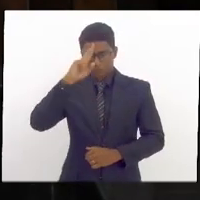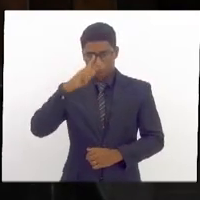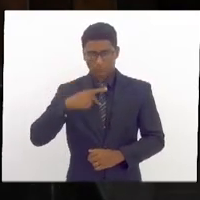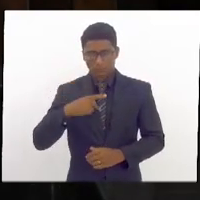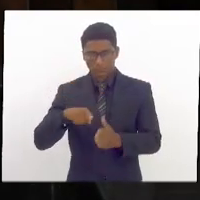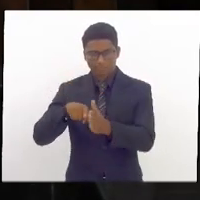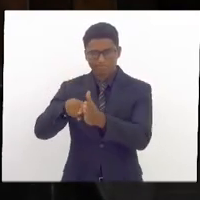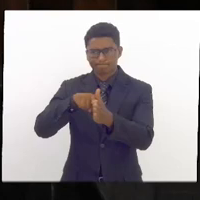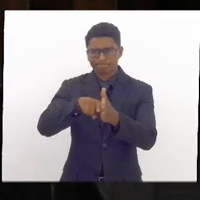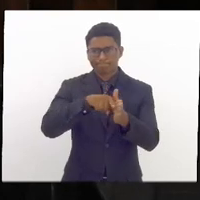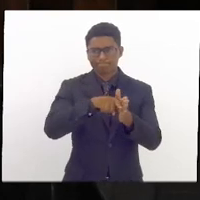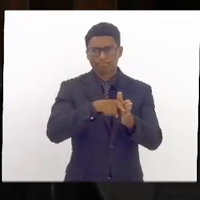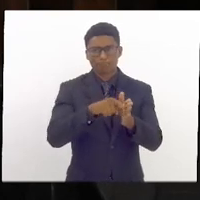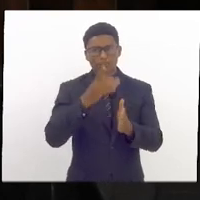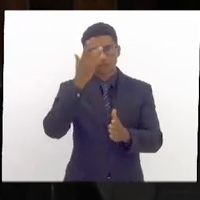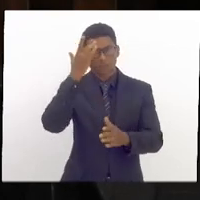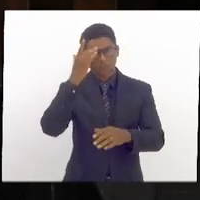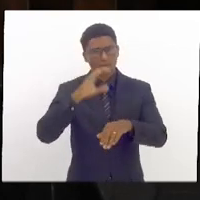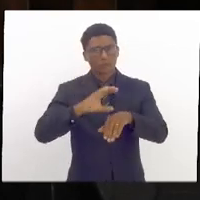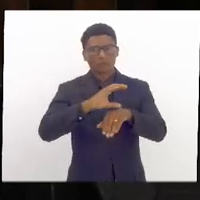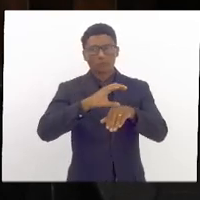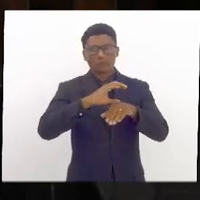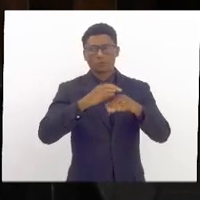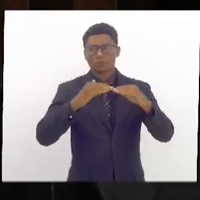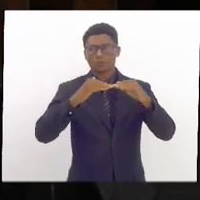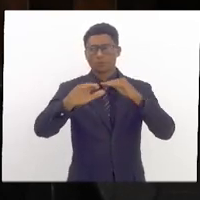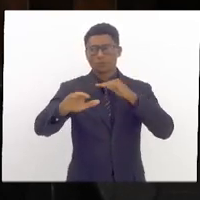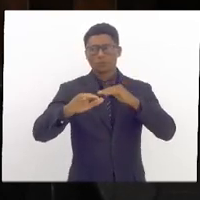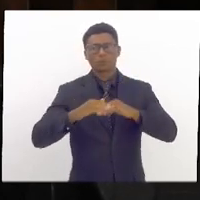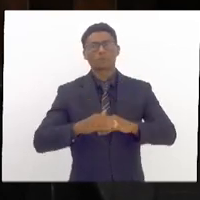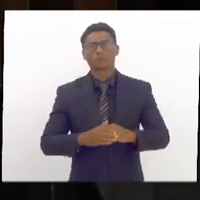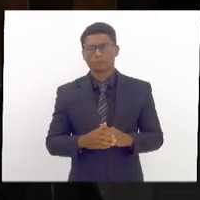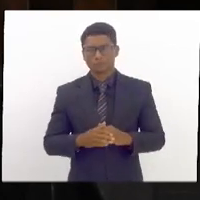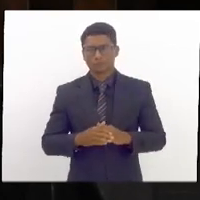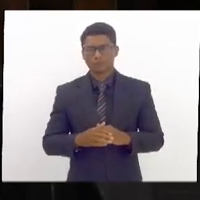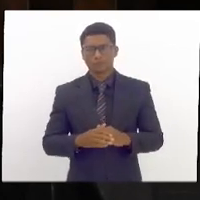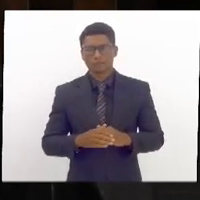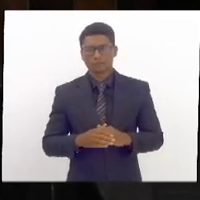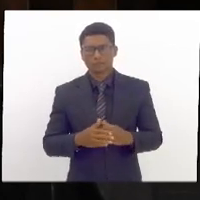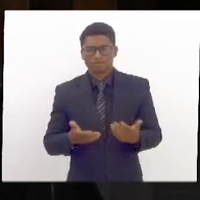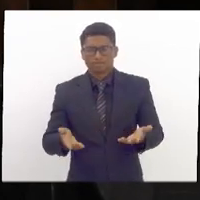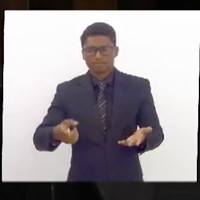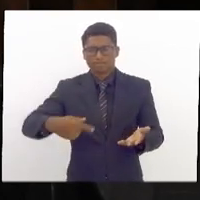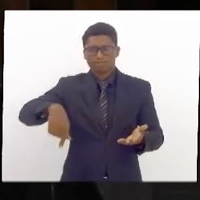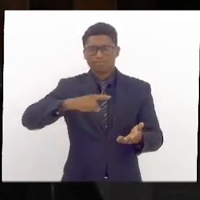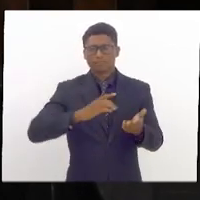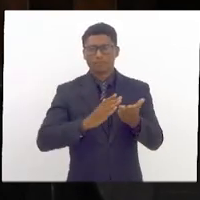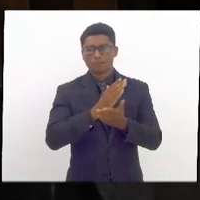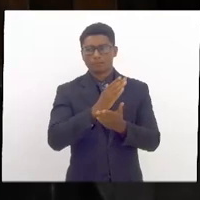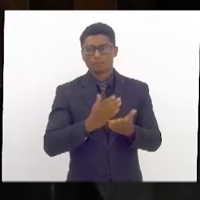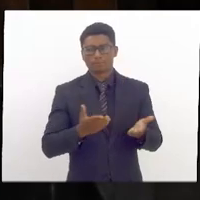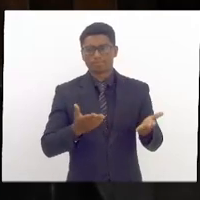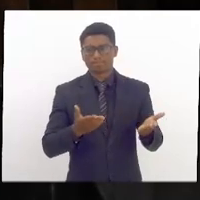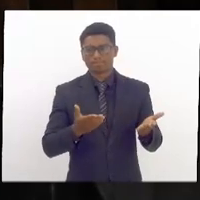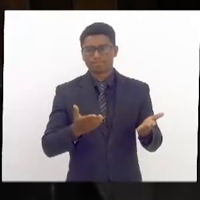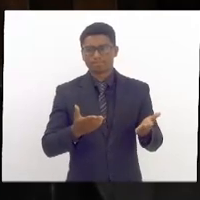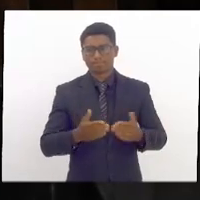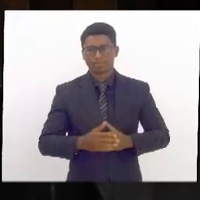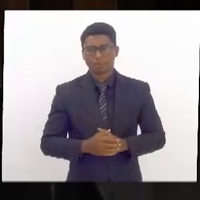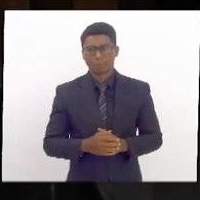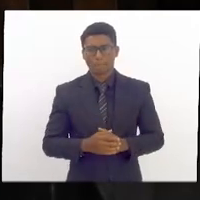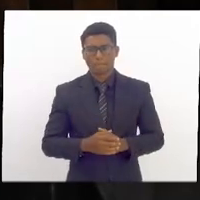que eu considero inconstitucional por vício de iniciativa, o que nós acabamos de aprovar aqui na presente